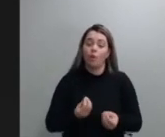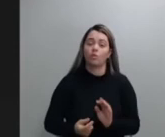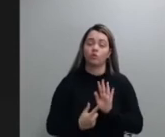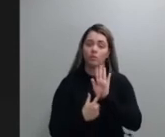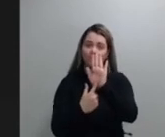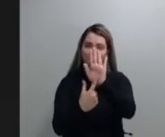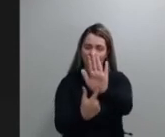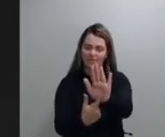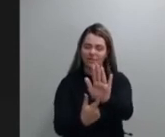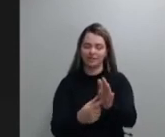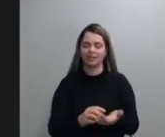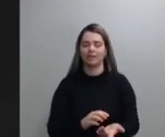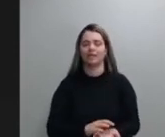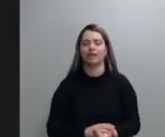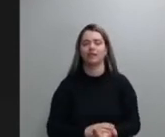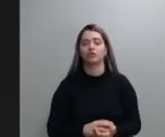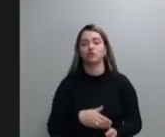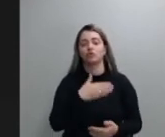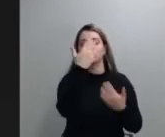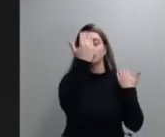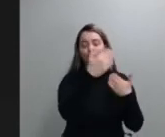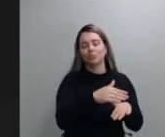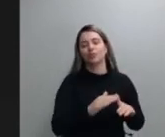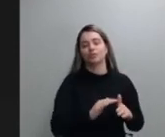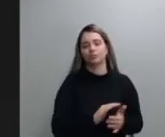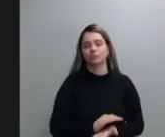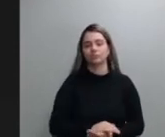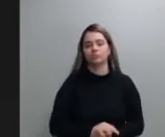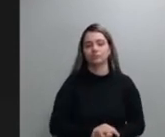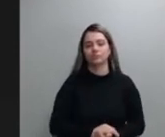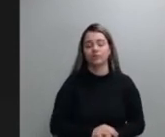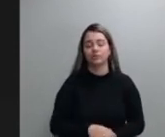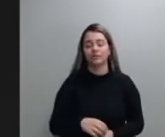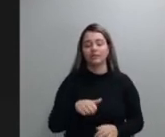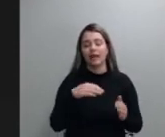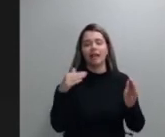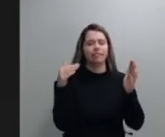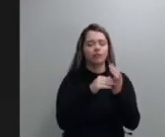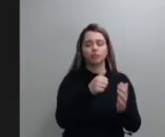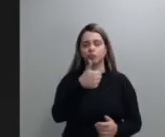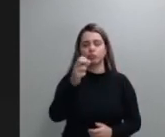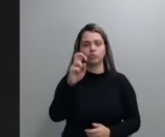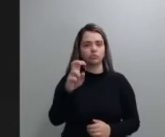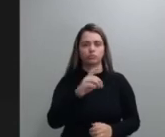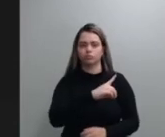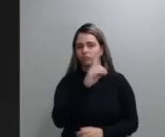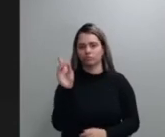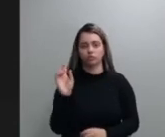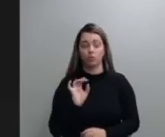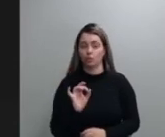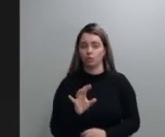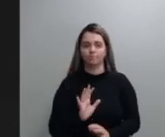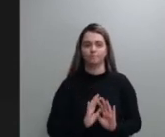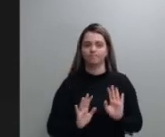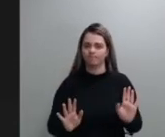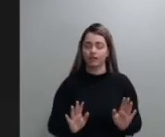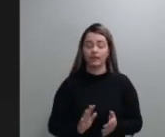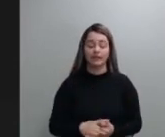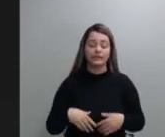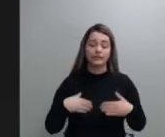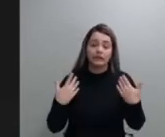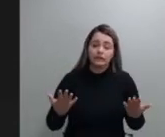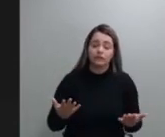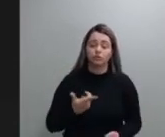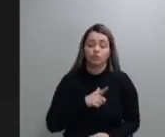concentração a posteriori em até 15 dias de sua realização ou seja quando já estivesse produzindo efeitos então isso não é mais possível